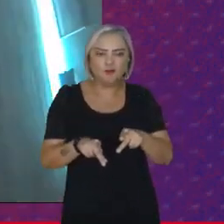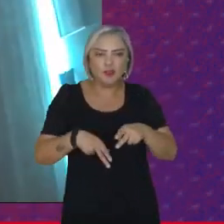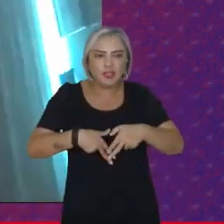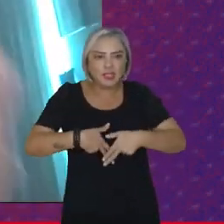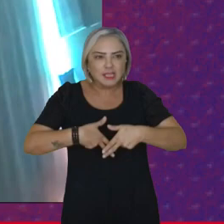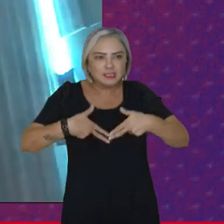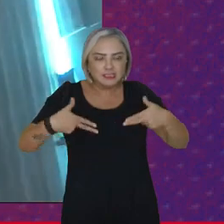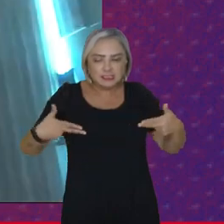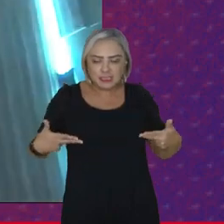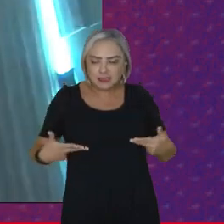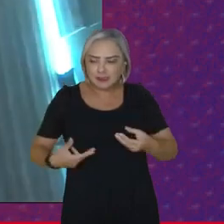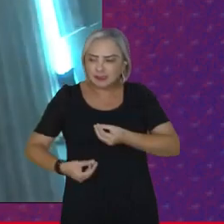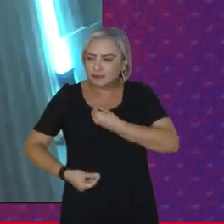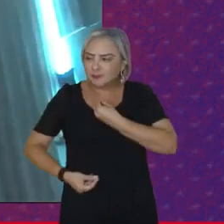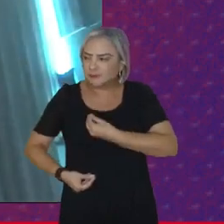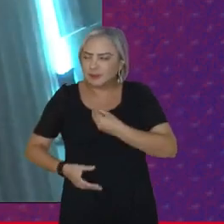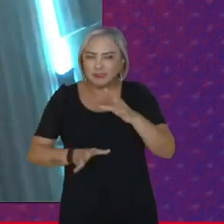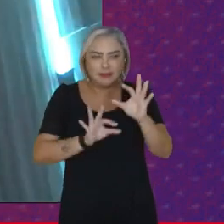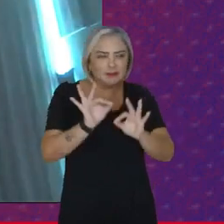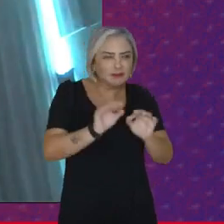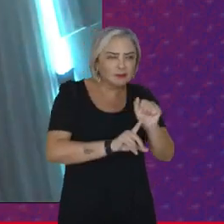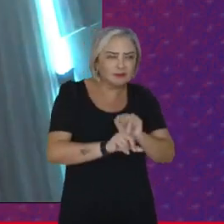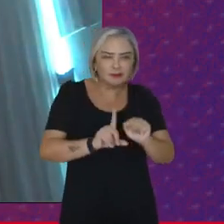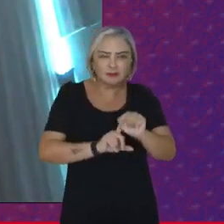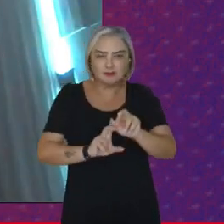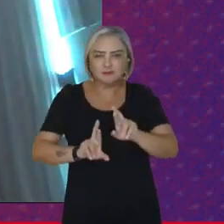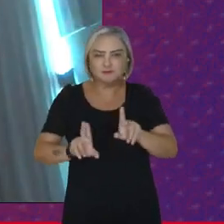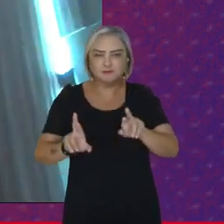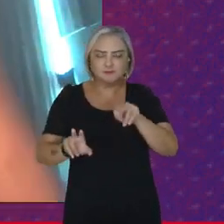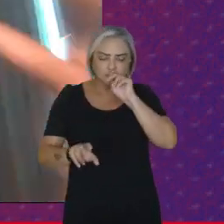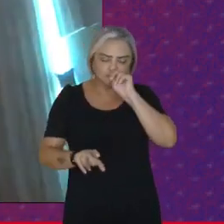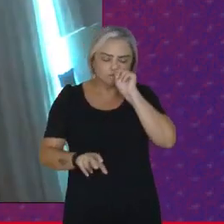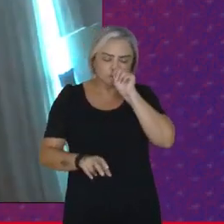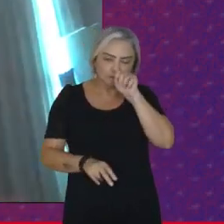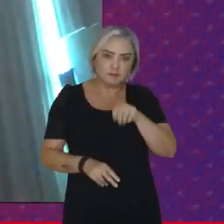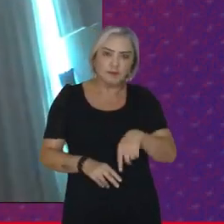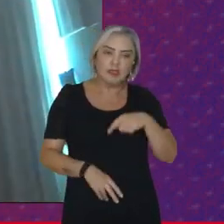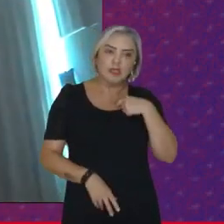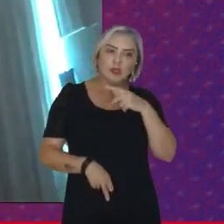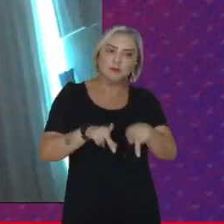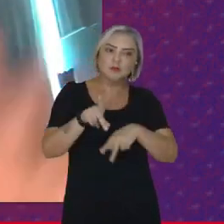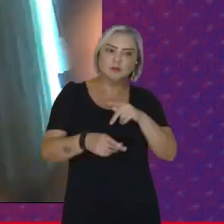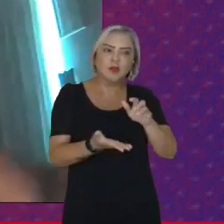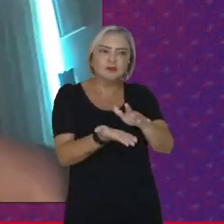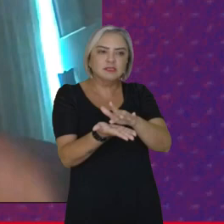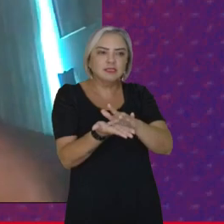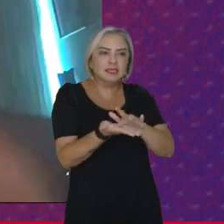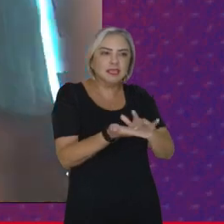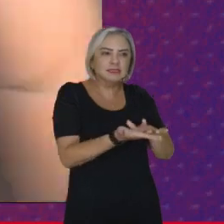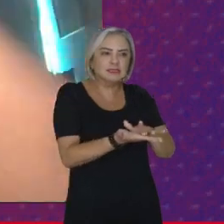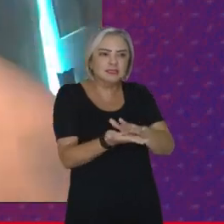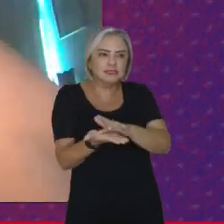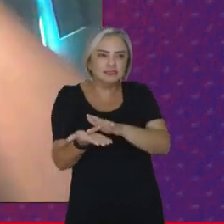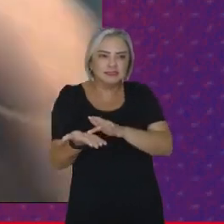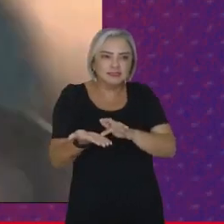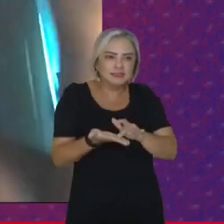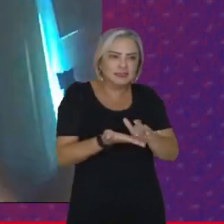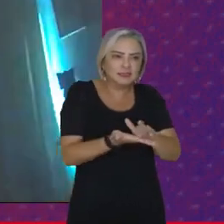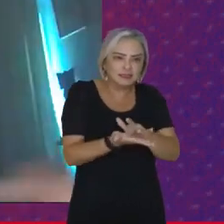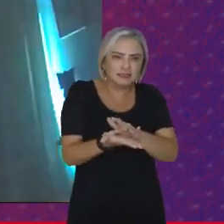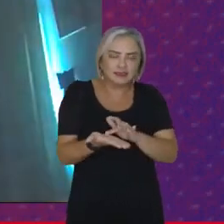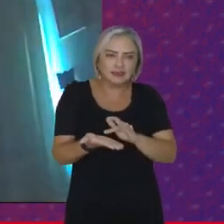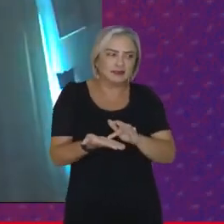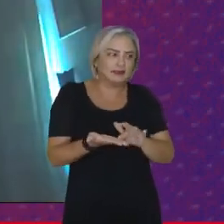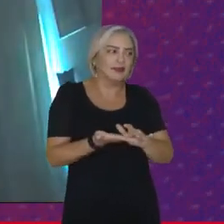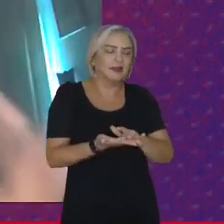de vida, de organização social distinta. Nós temos os povos ciganos, que foram lembrados com